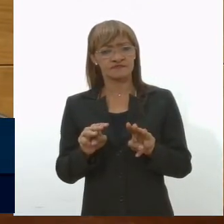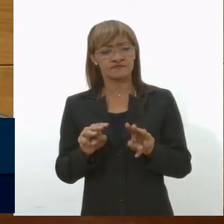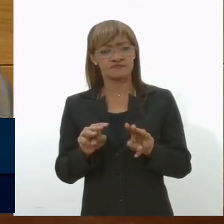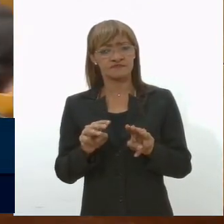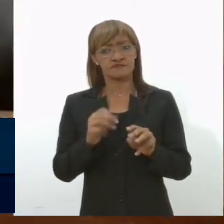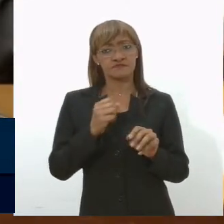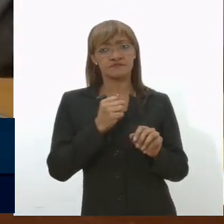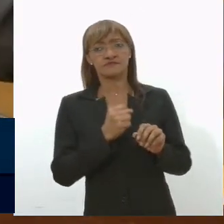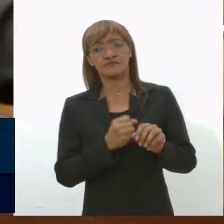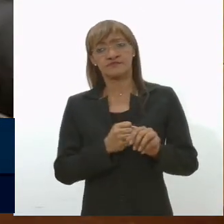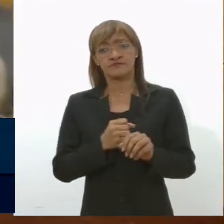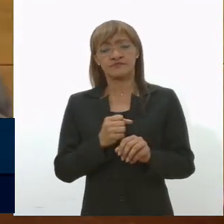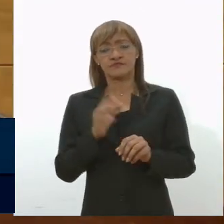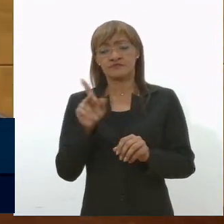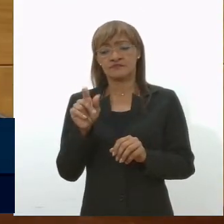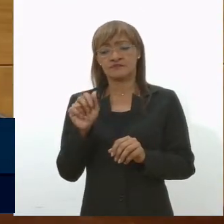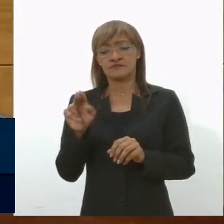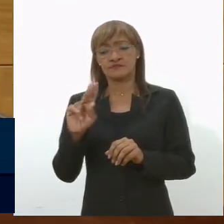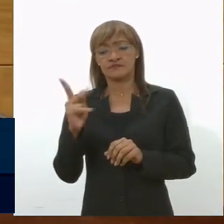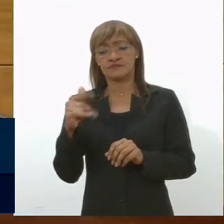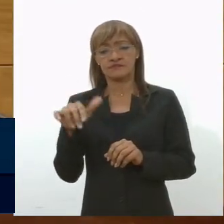e dá outras providências.